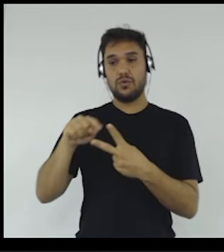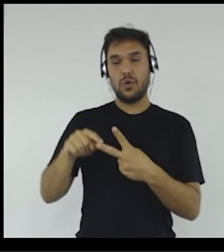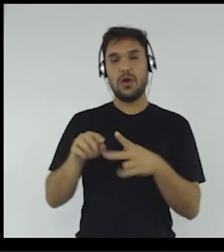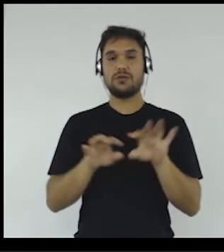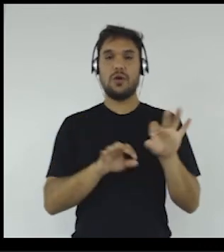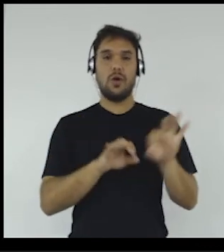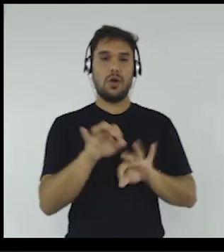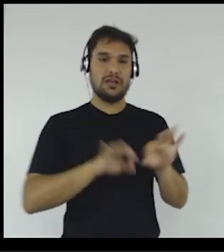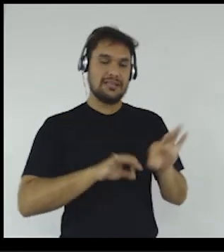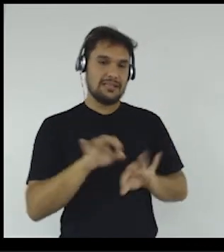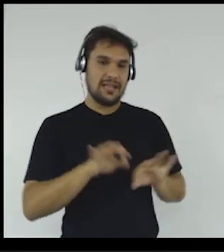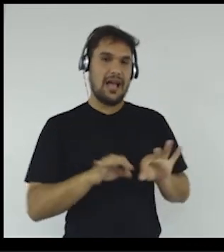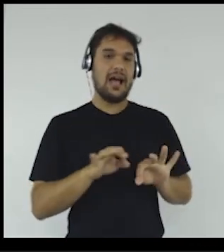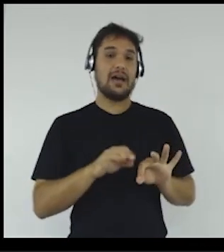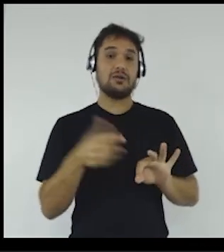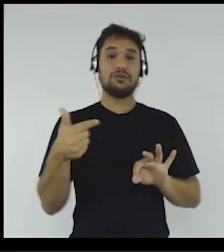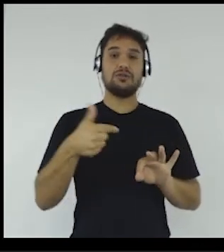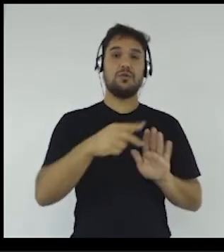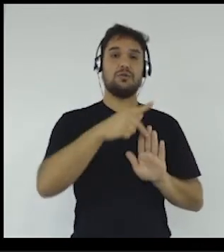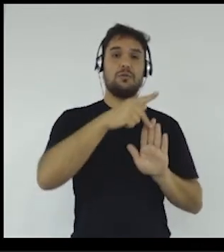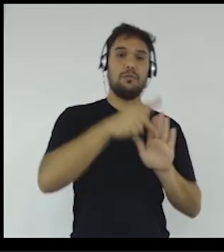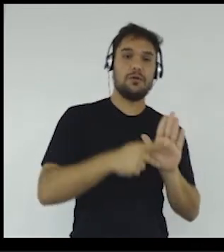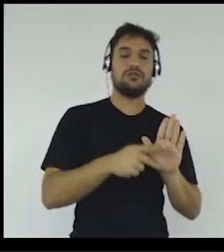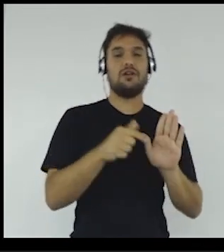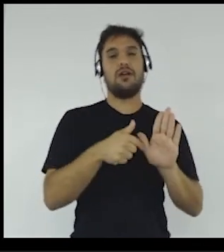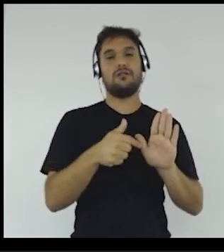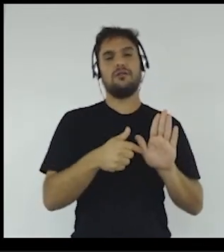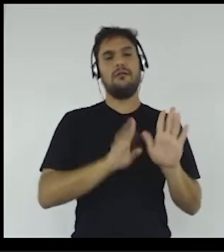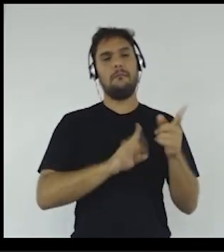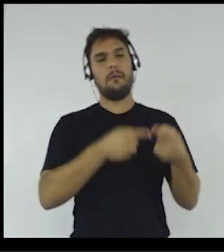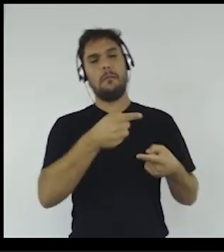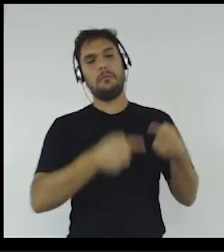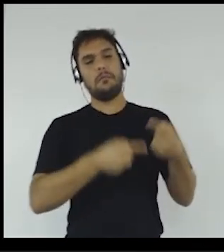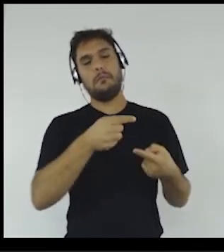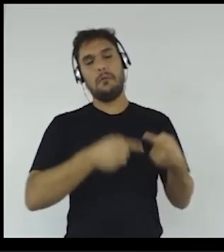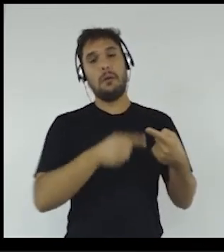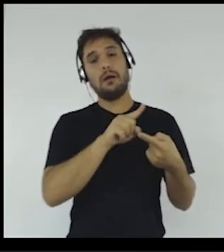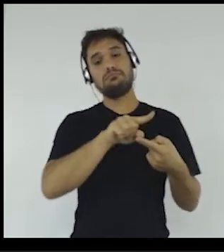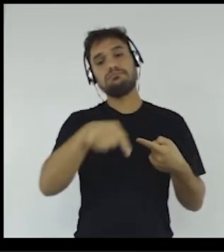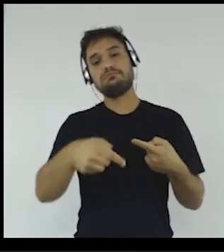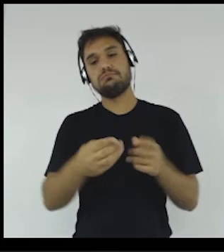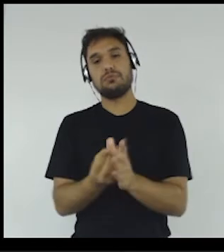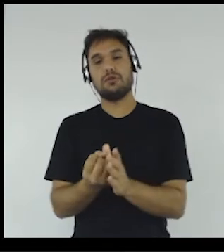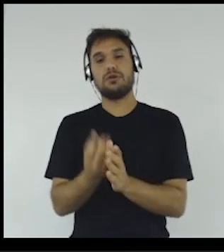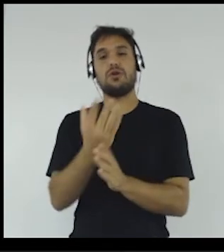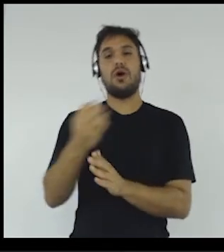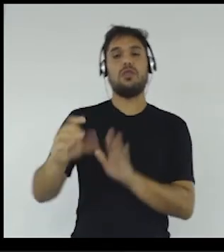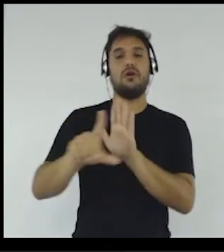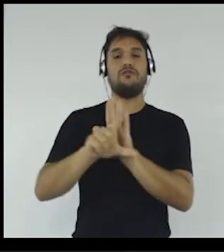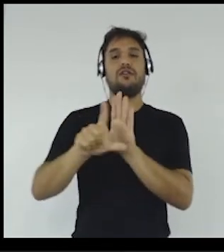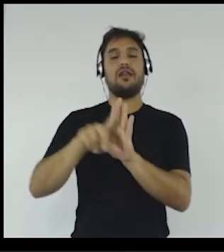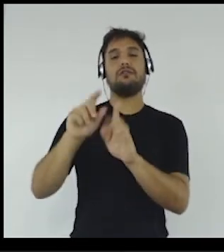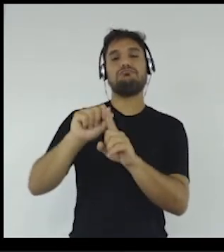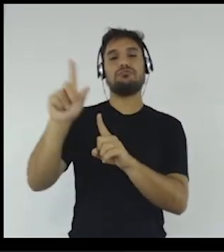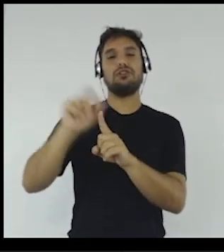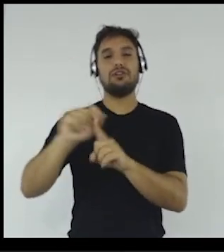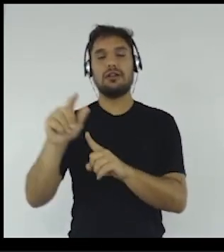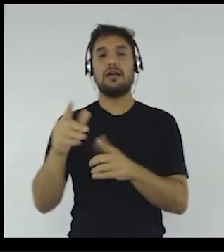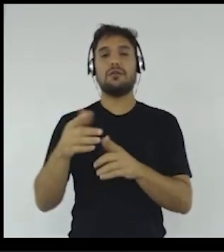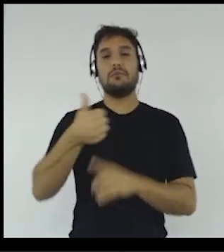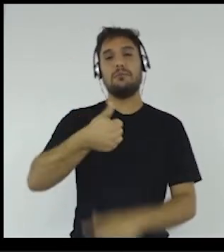elaboraram esse anteprojeto de lei que, após discussões, resultou na aprovação da atual lei do inquilinato